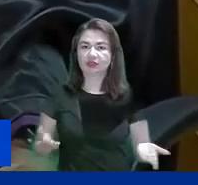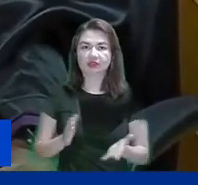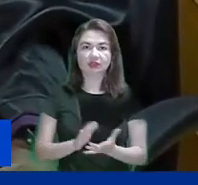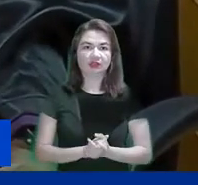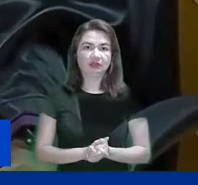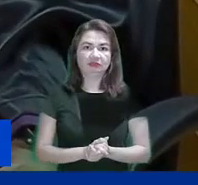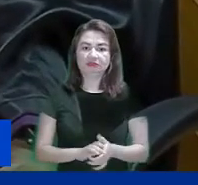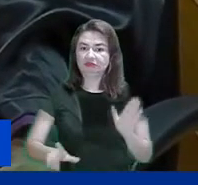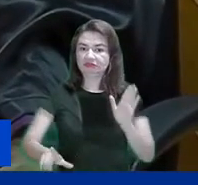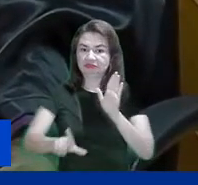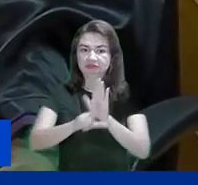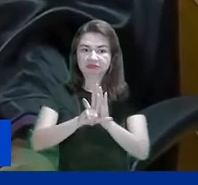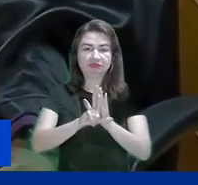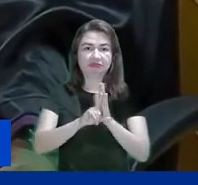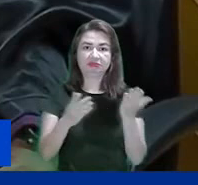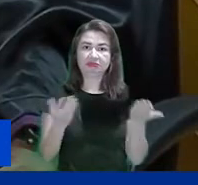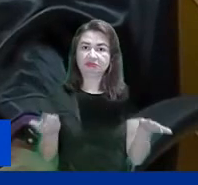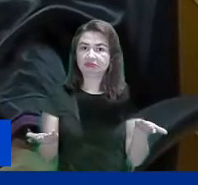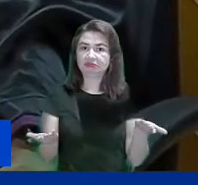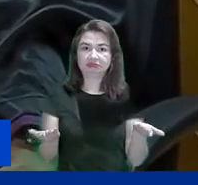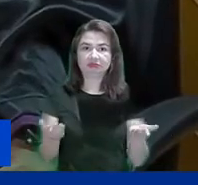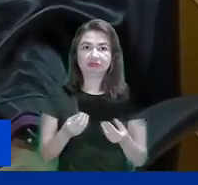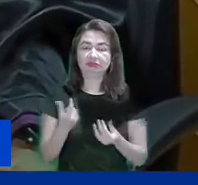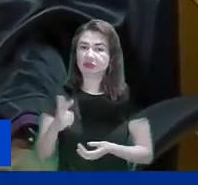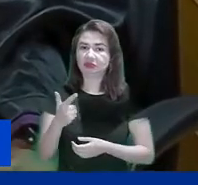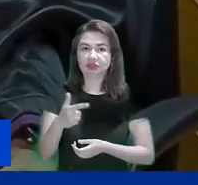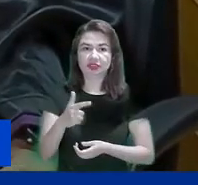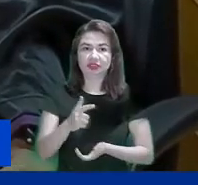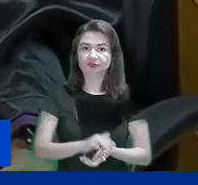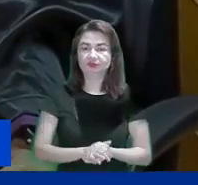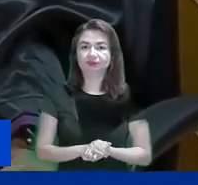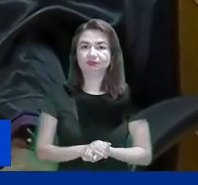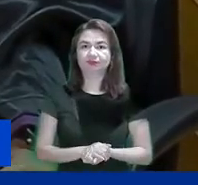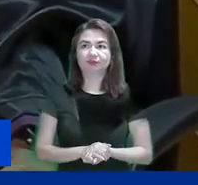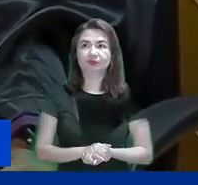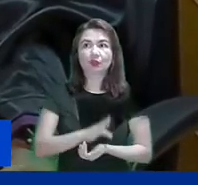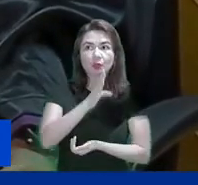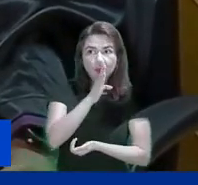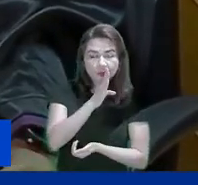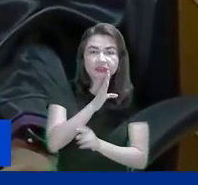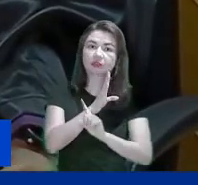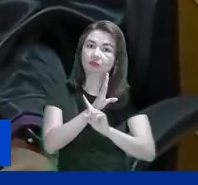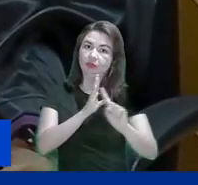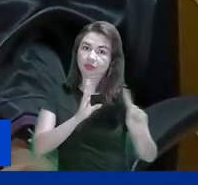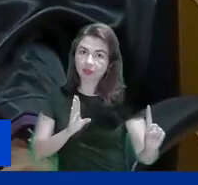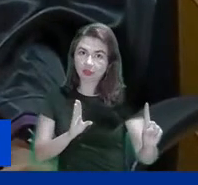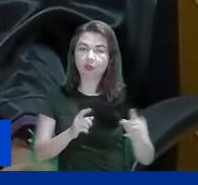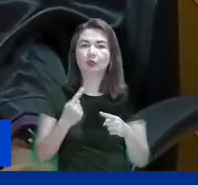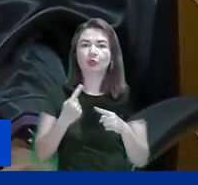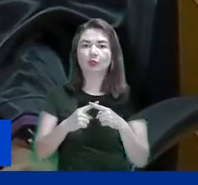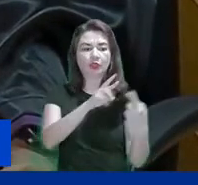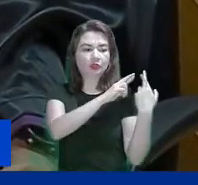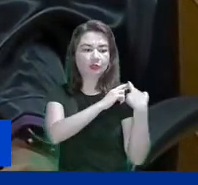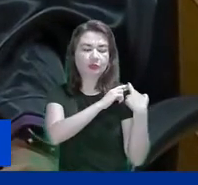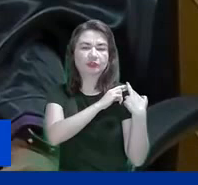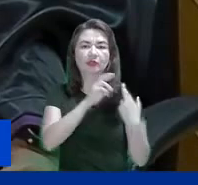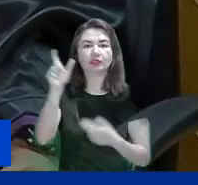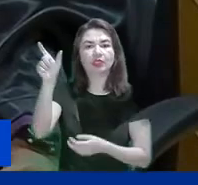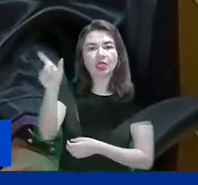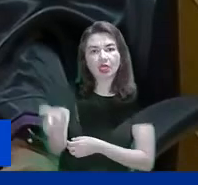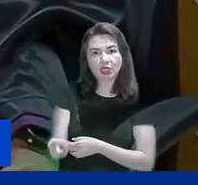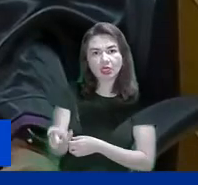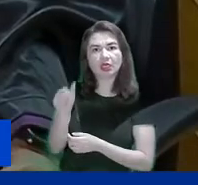requisitos legais. Então, eu digo hoje que, nesse ponto, não houve omissão. porque a responsabilidade da embargante, nos